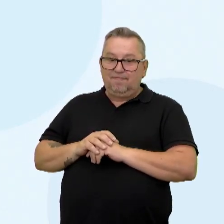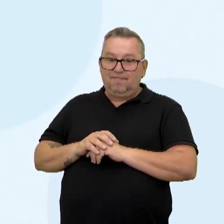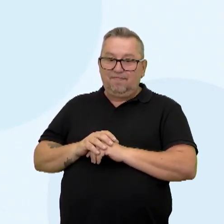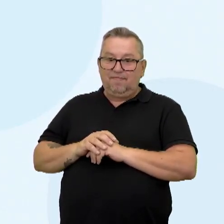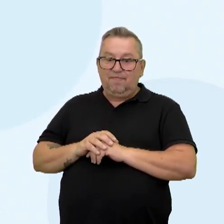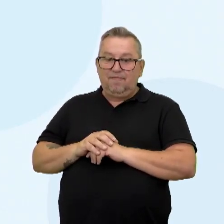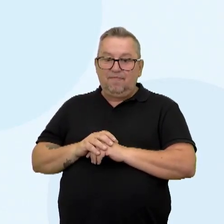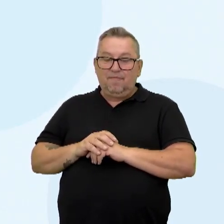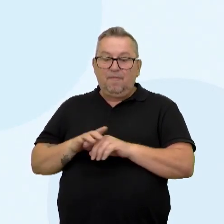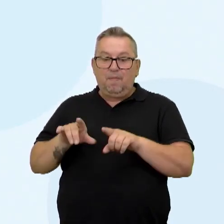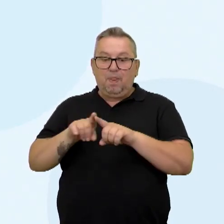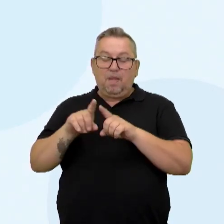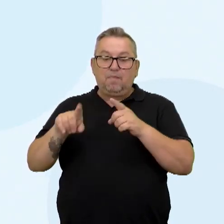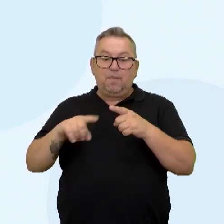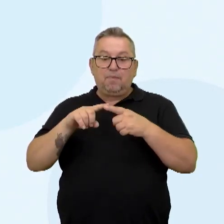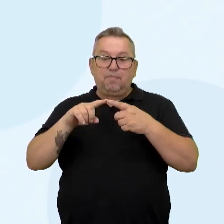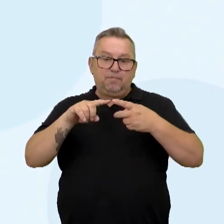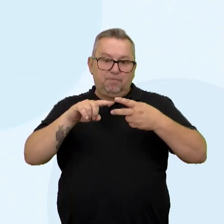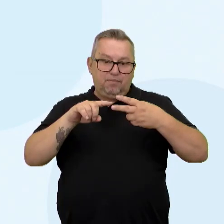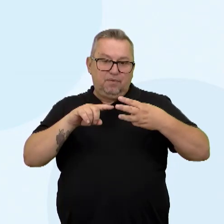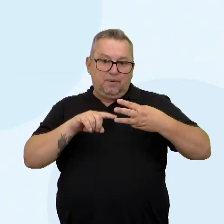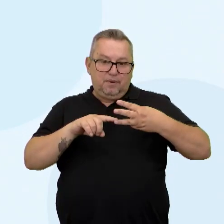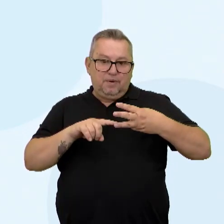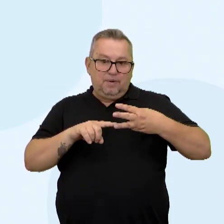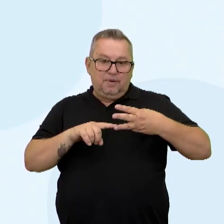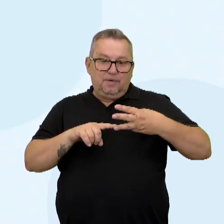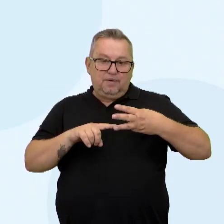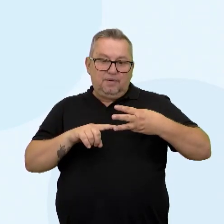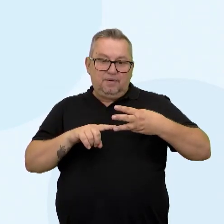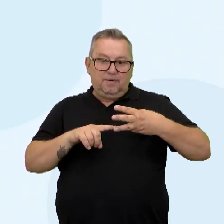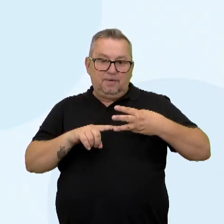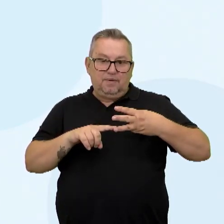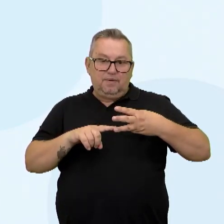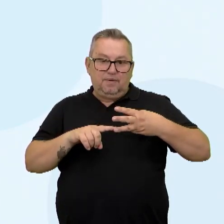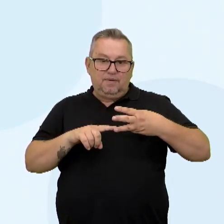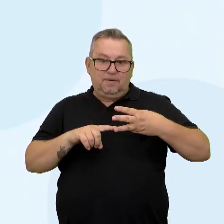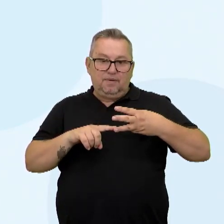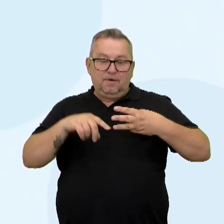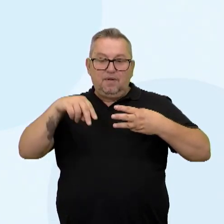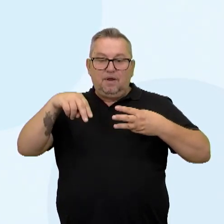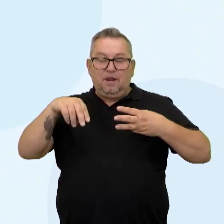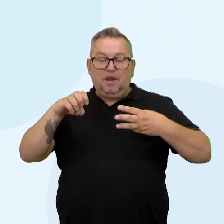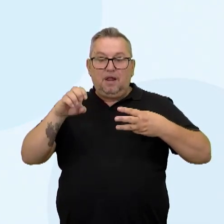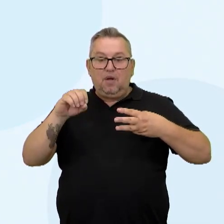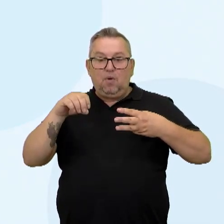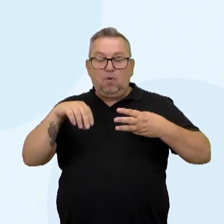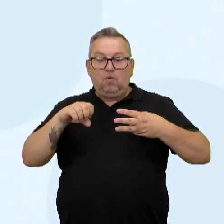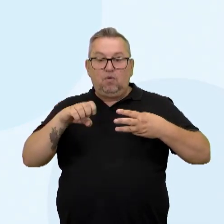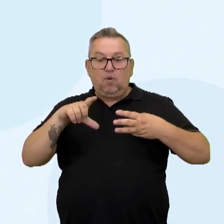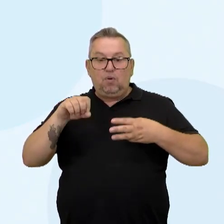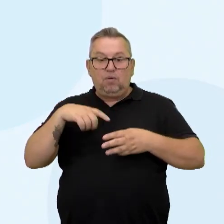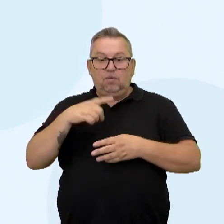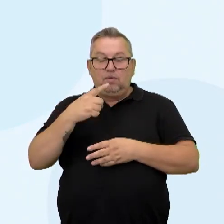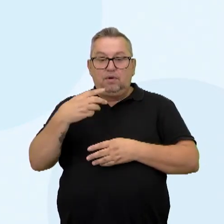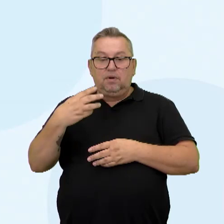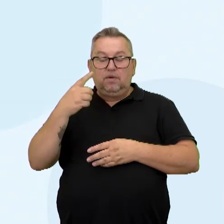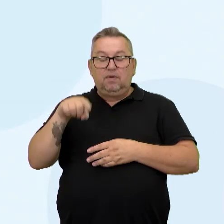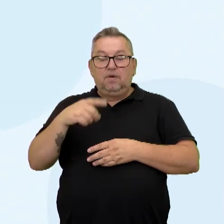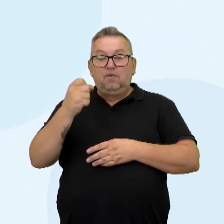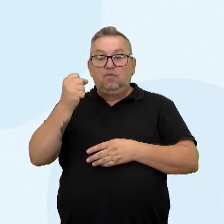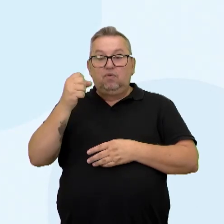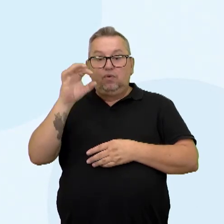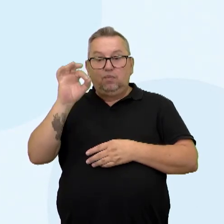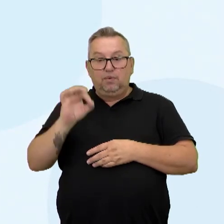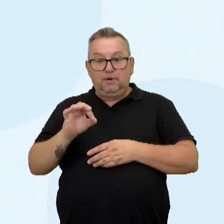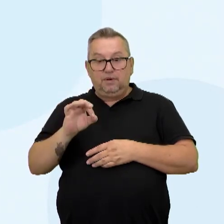26,84%. Né? E aí o terceiro, né, que é o terceiro maior, o neossolo com 13,18%. Os